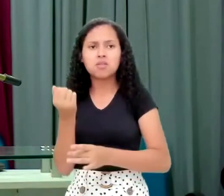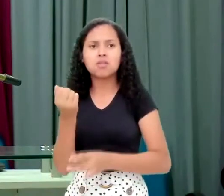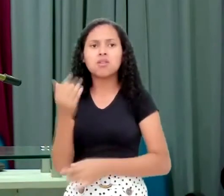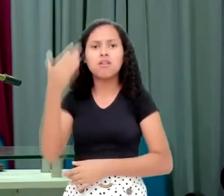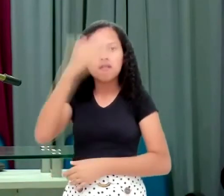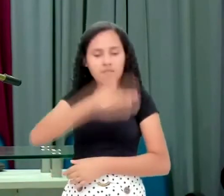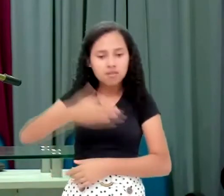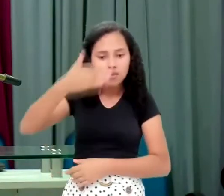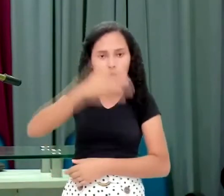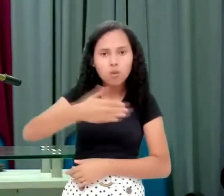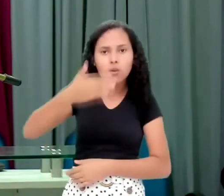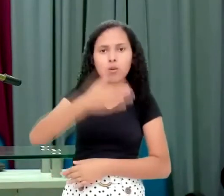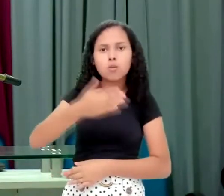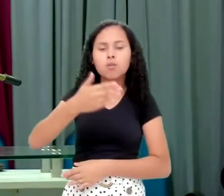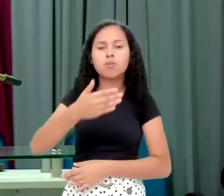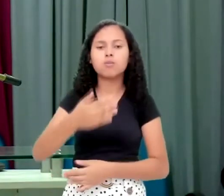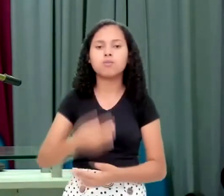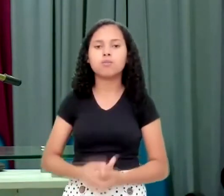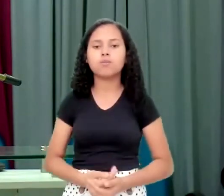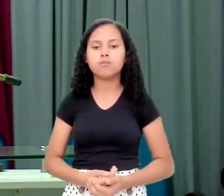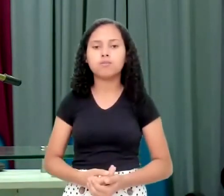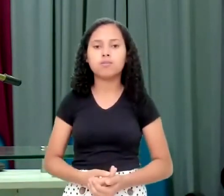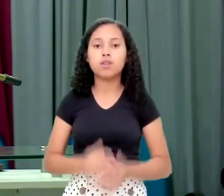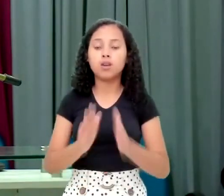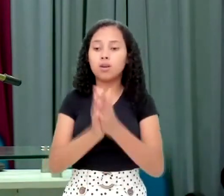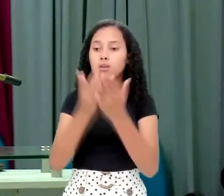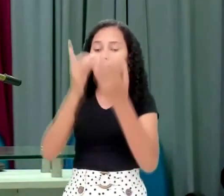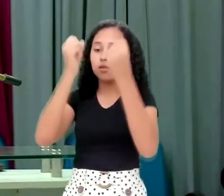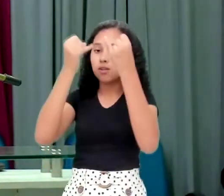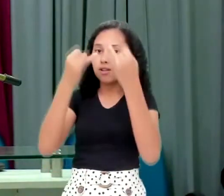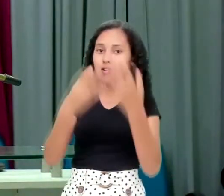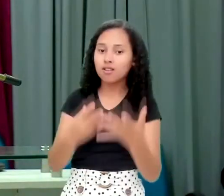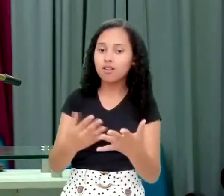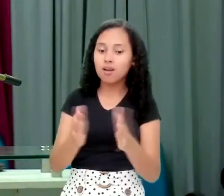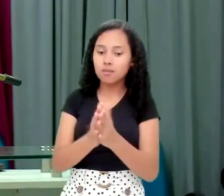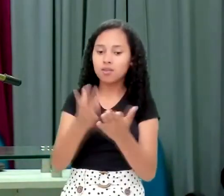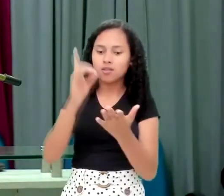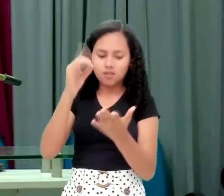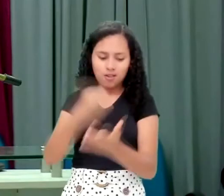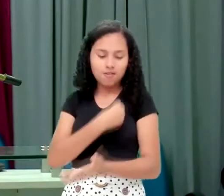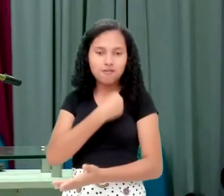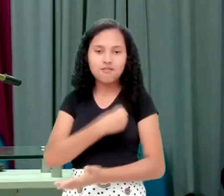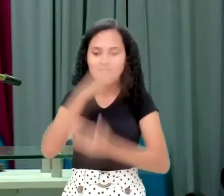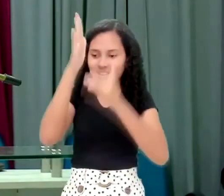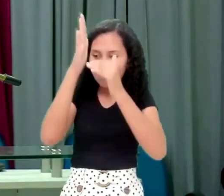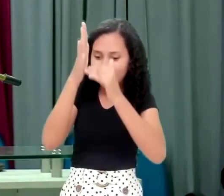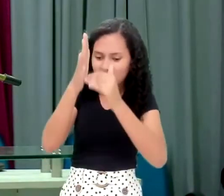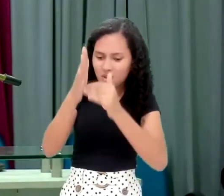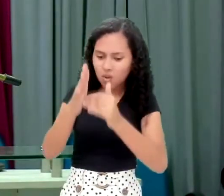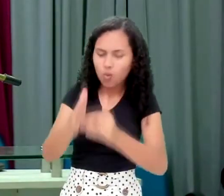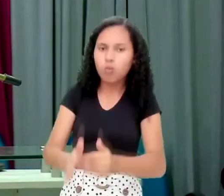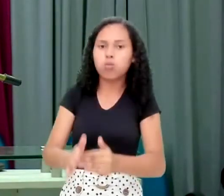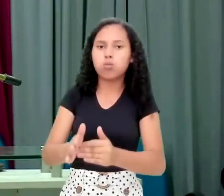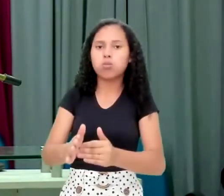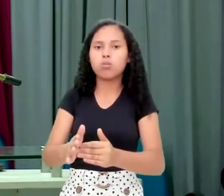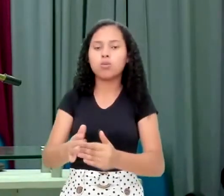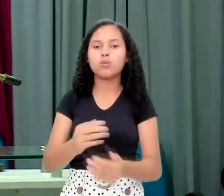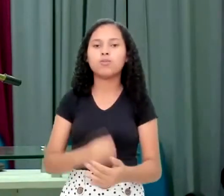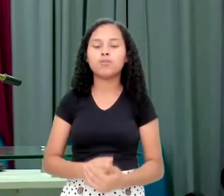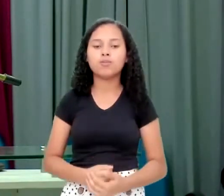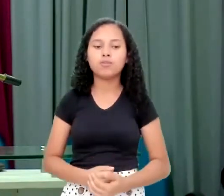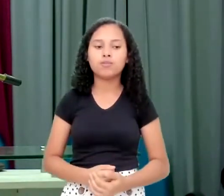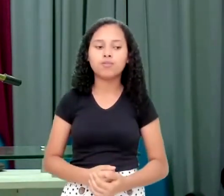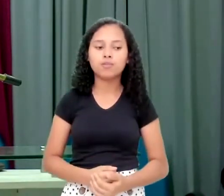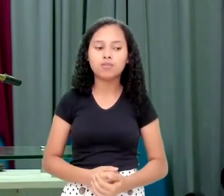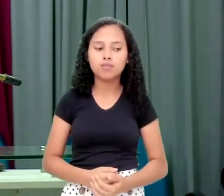é viva. A Bíblia diz que ela é viva, eficaz, penetrante. E até o escritor